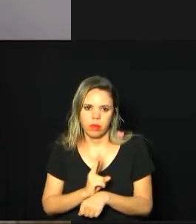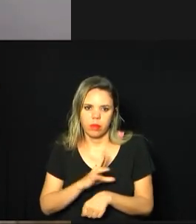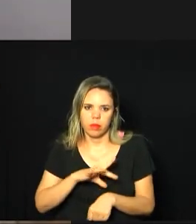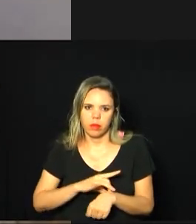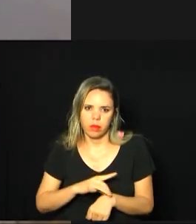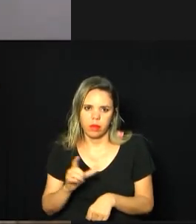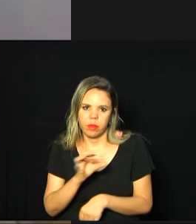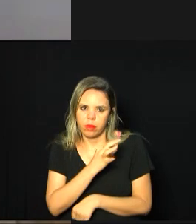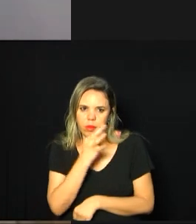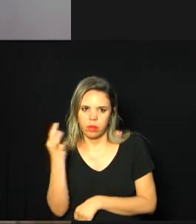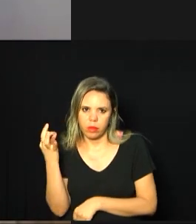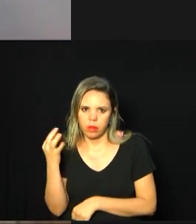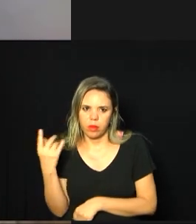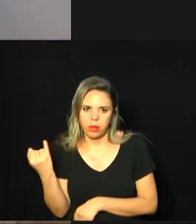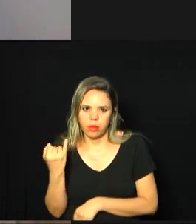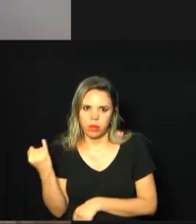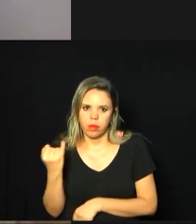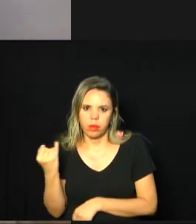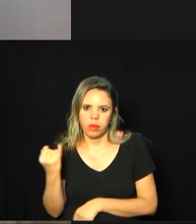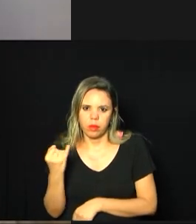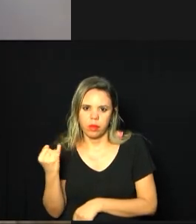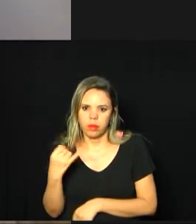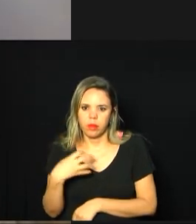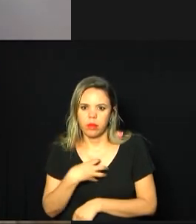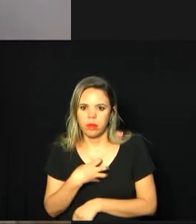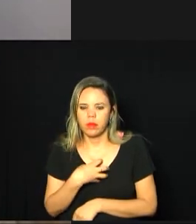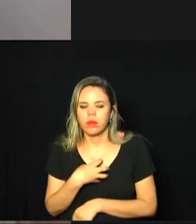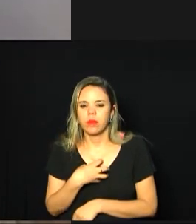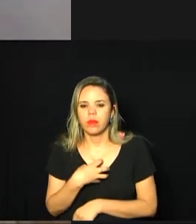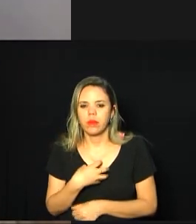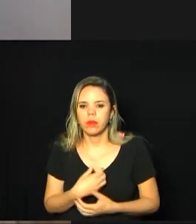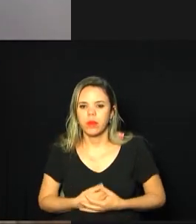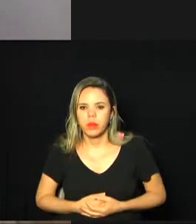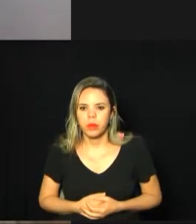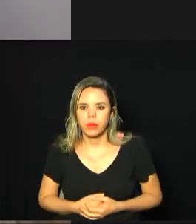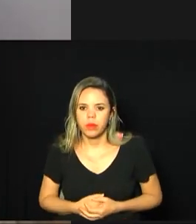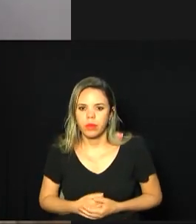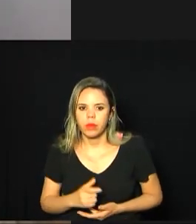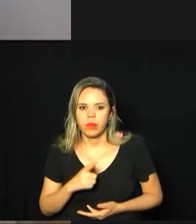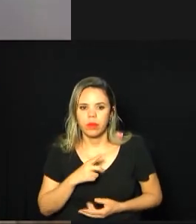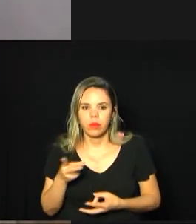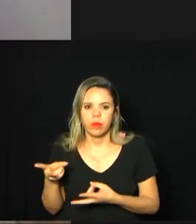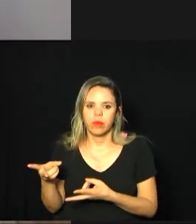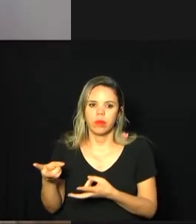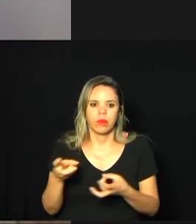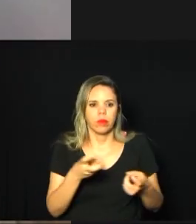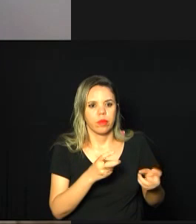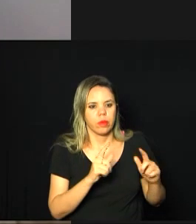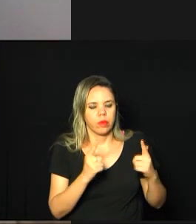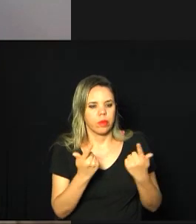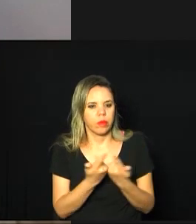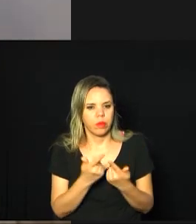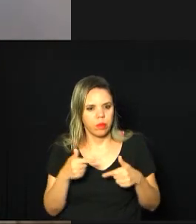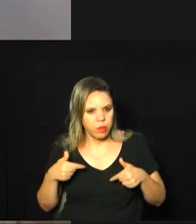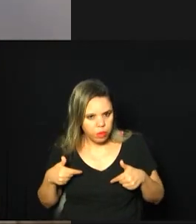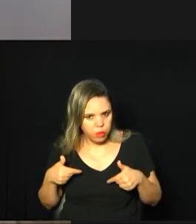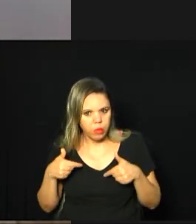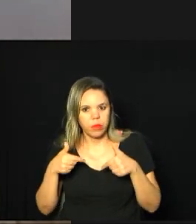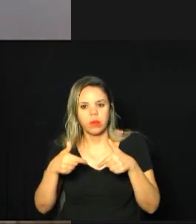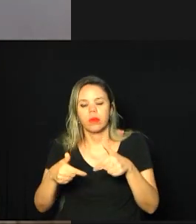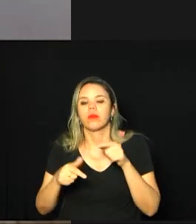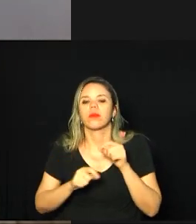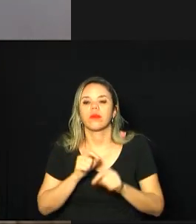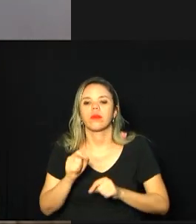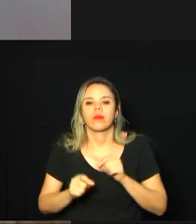que é ótimo, porque é importante também esse sentimento. Mas a gente tem visto aí nos grupos que eu atuo